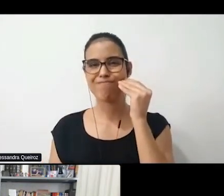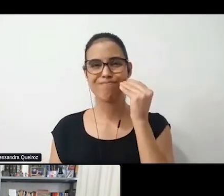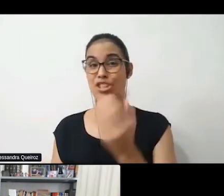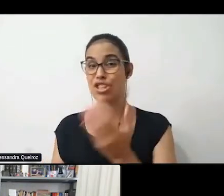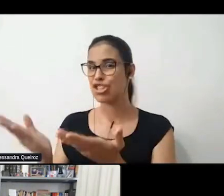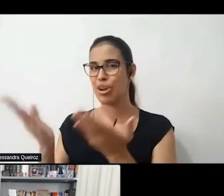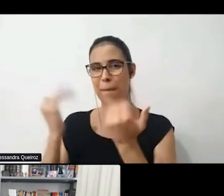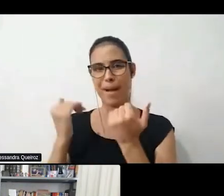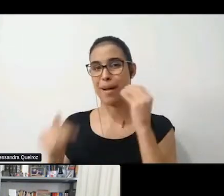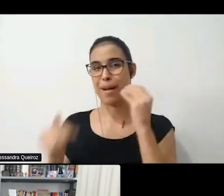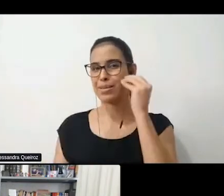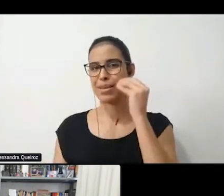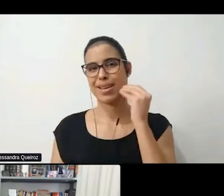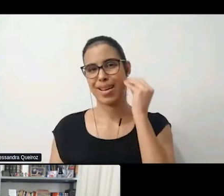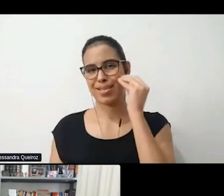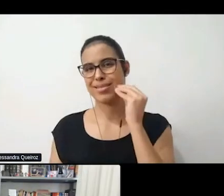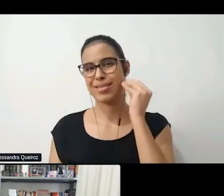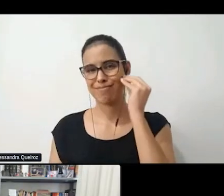vou além.